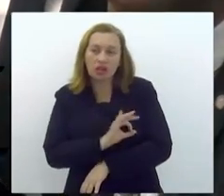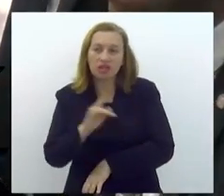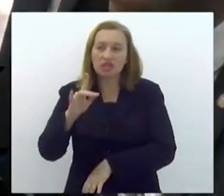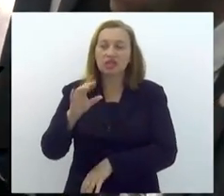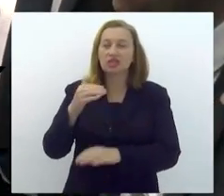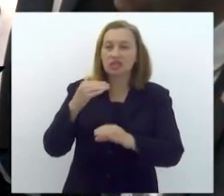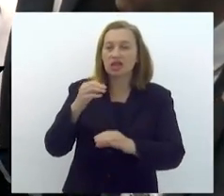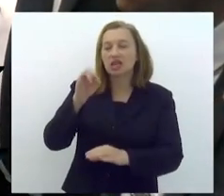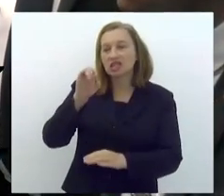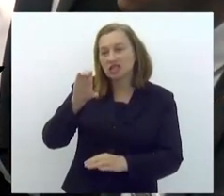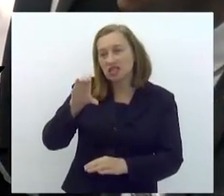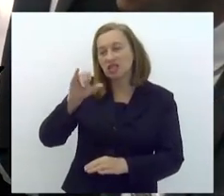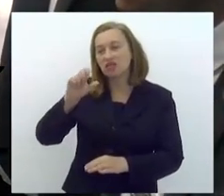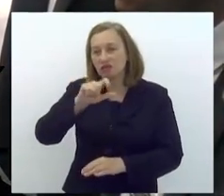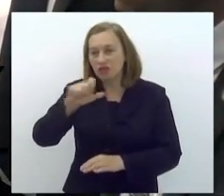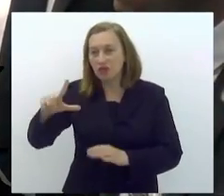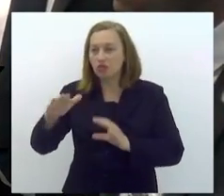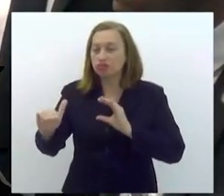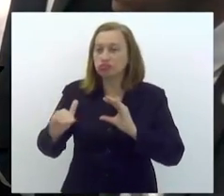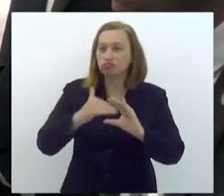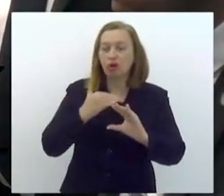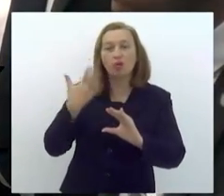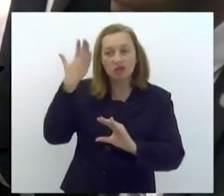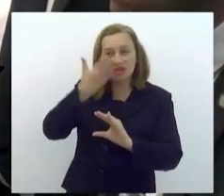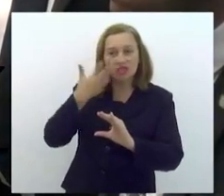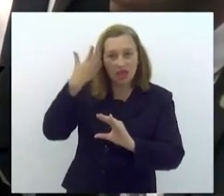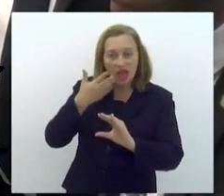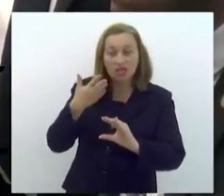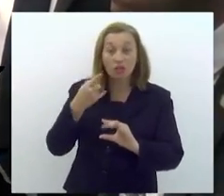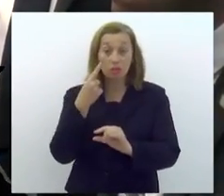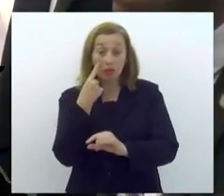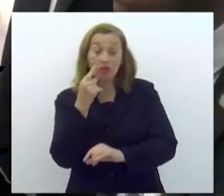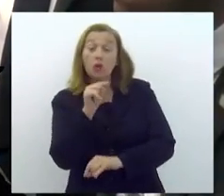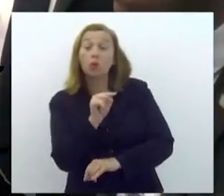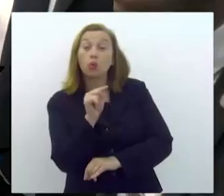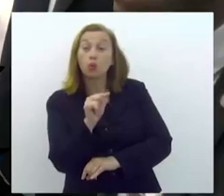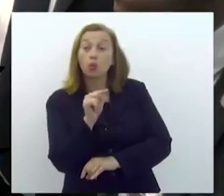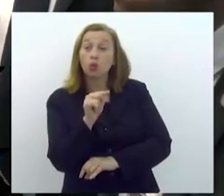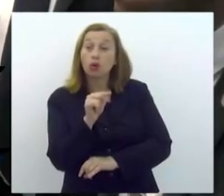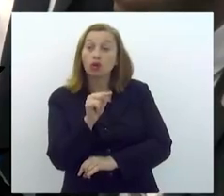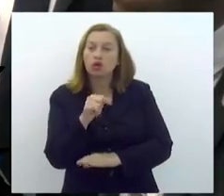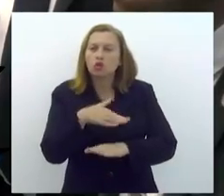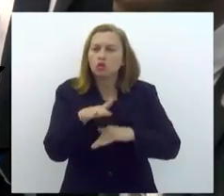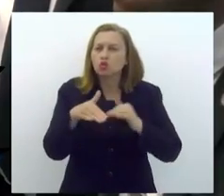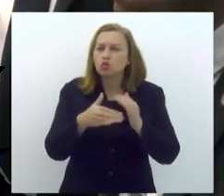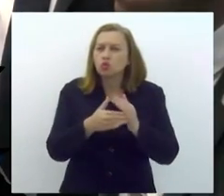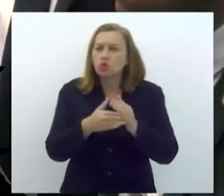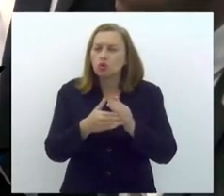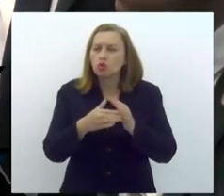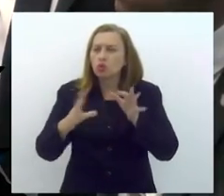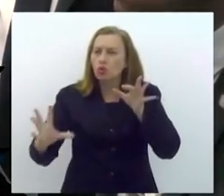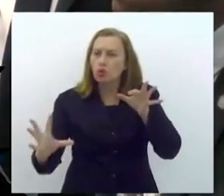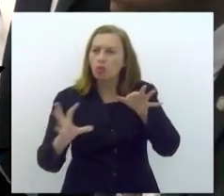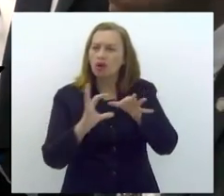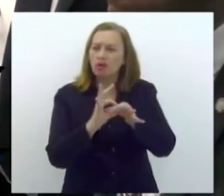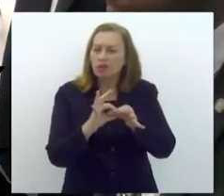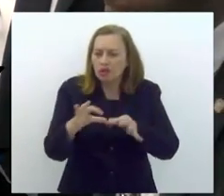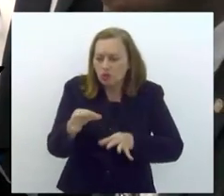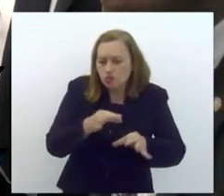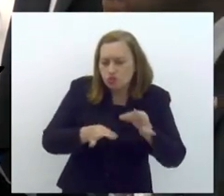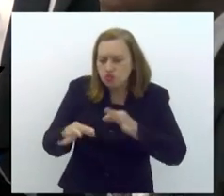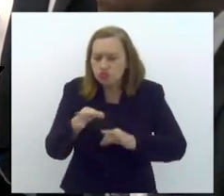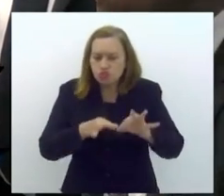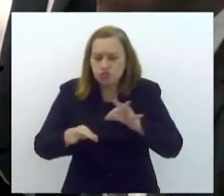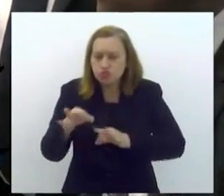a mensagem justamente para promover ali é todo complemento do que foi disposto a